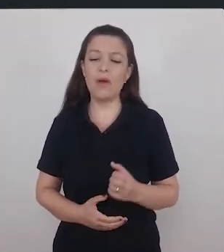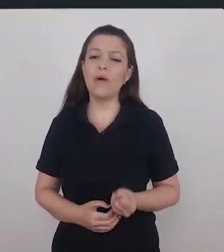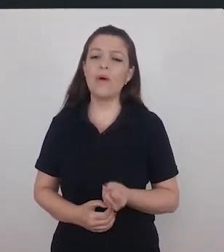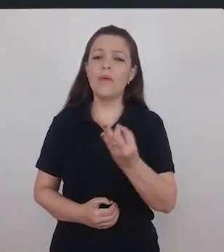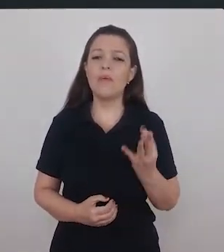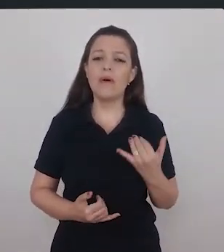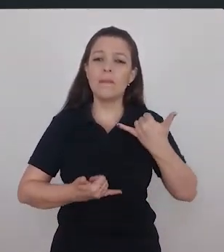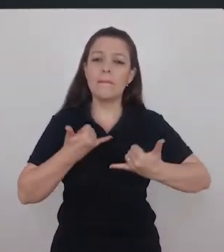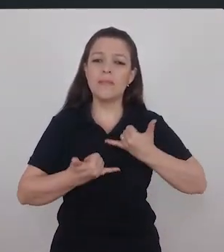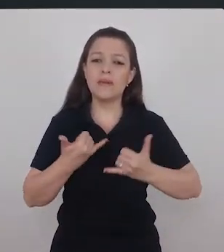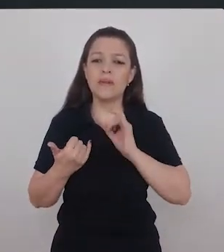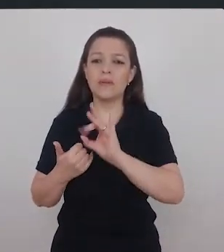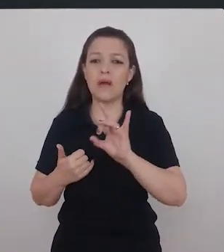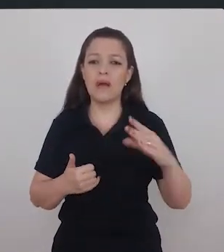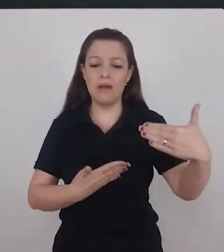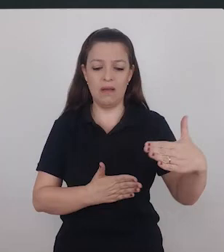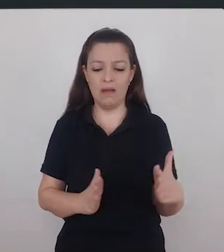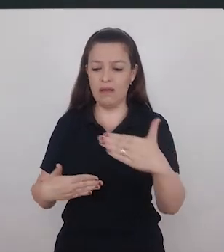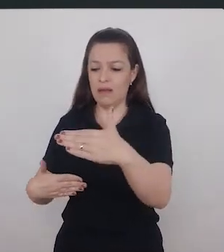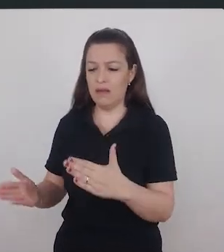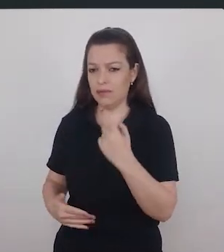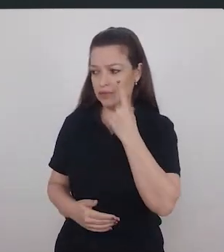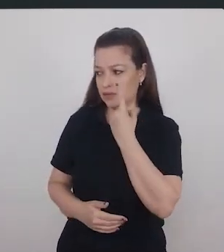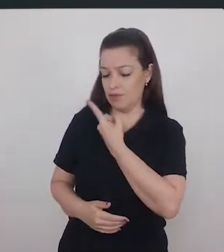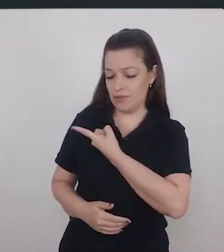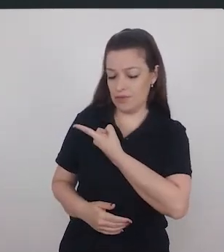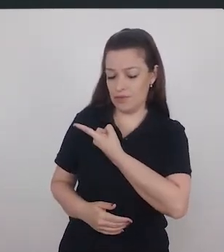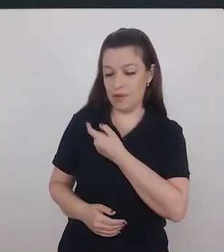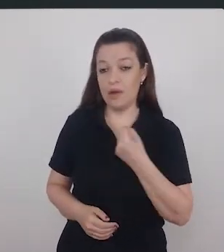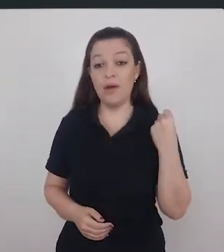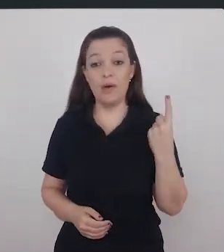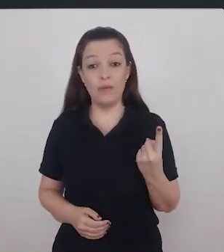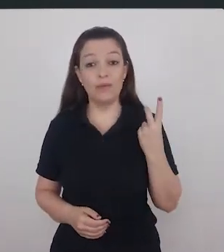Quantos brinquedos lá ficarão em cada caixa? Vamos contar aqui?